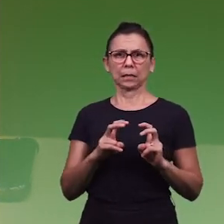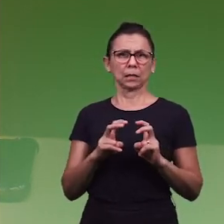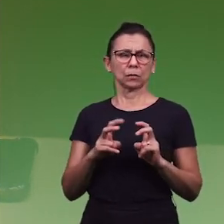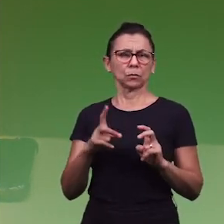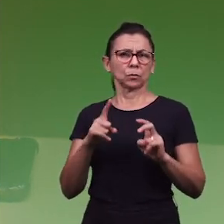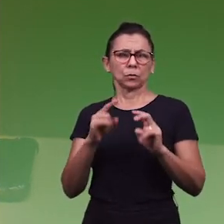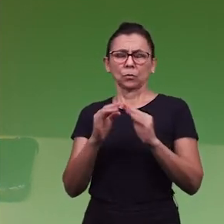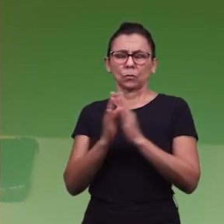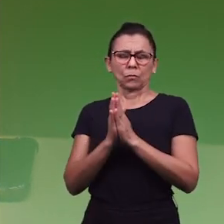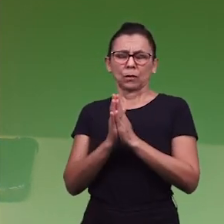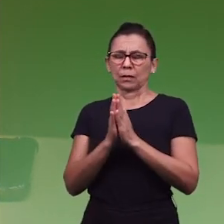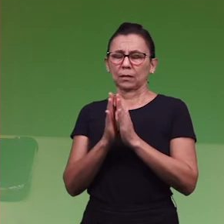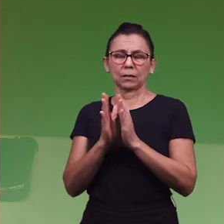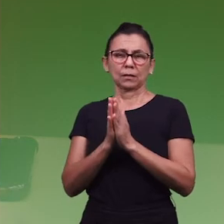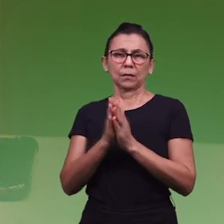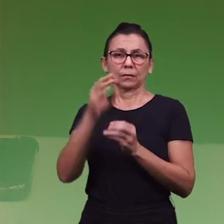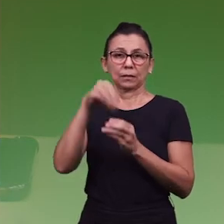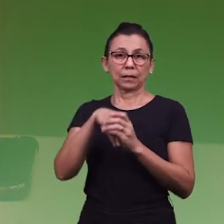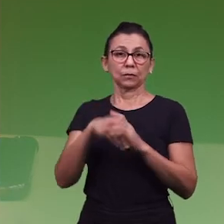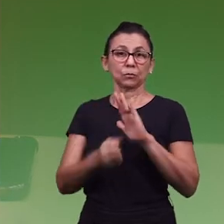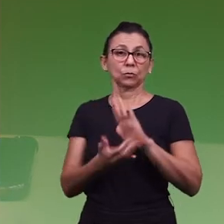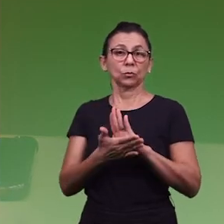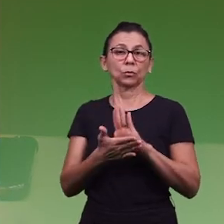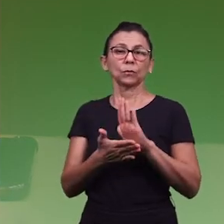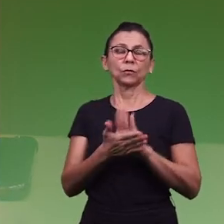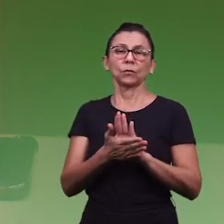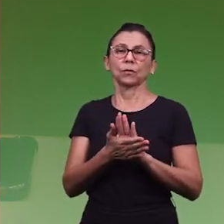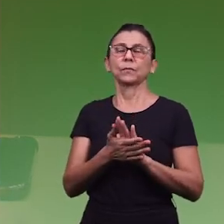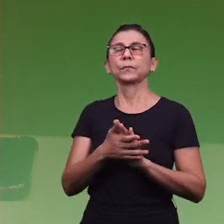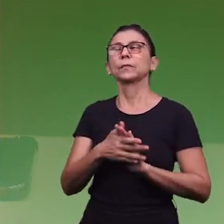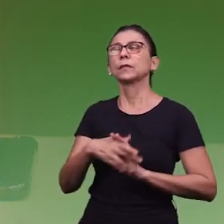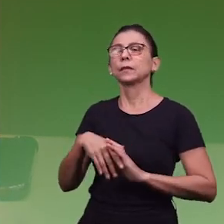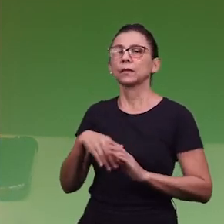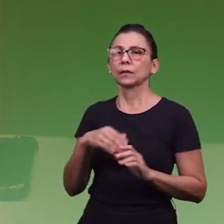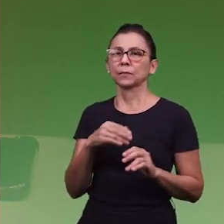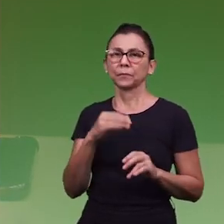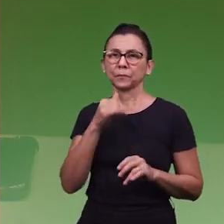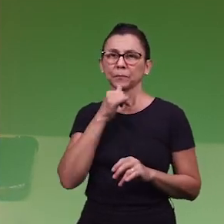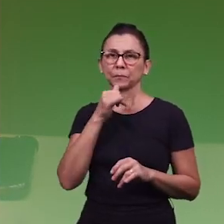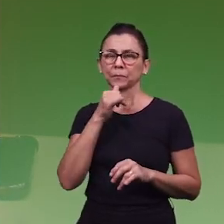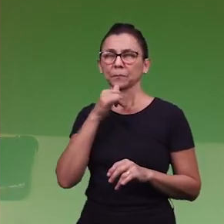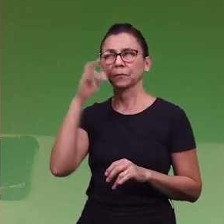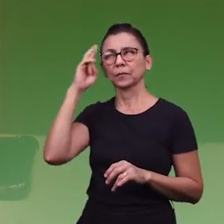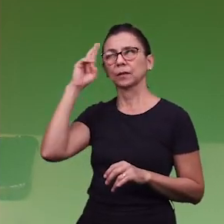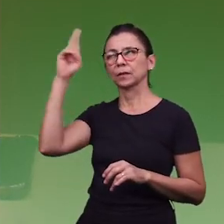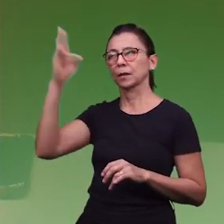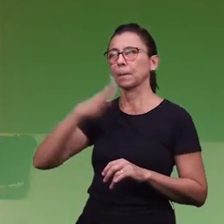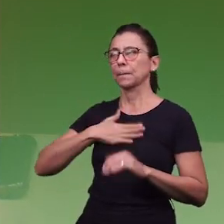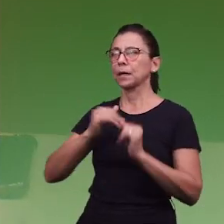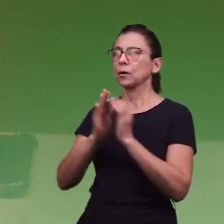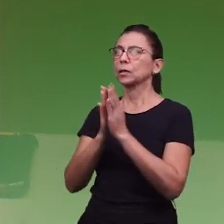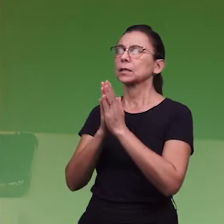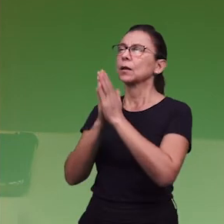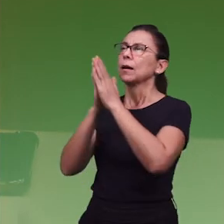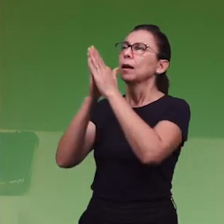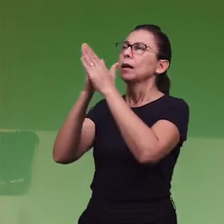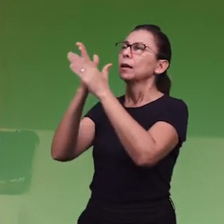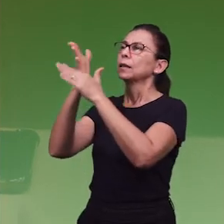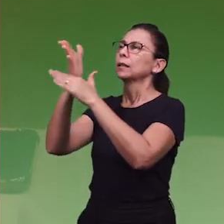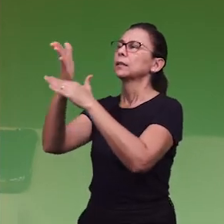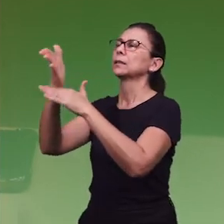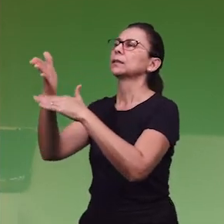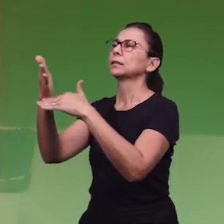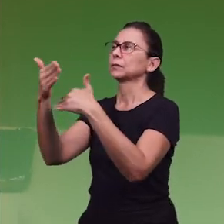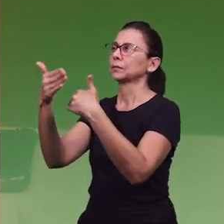oração, né? Louvores de oração. Suba a minha oração perante a tua face. É uma adoração, mas é uma expressão